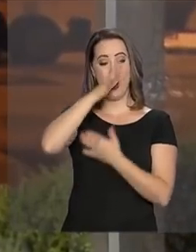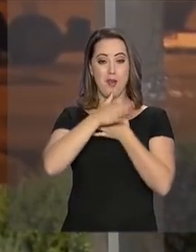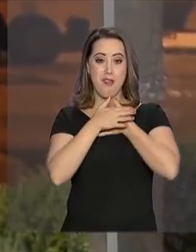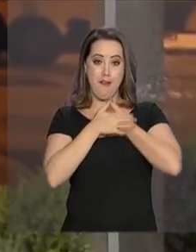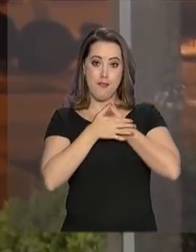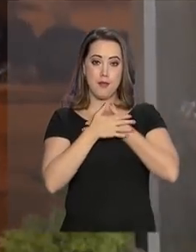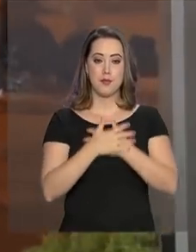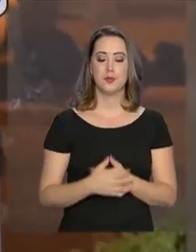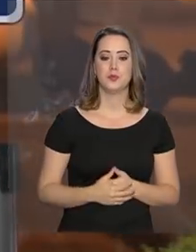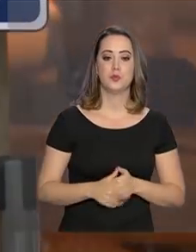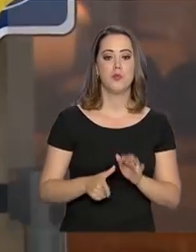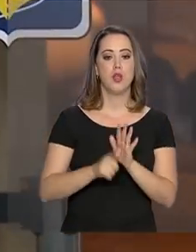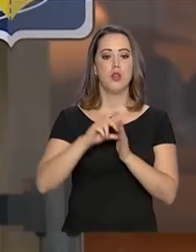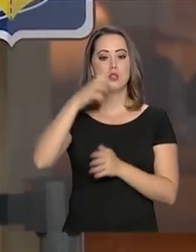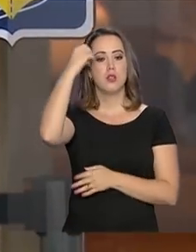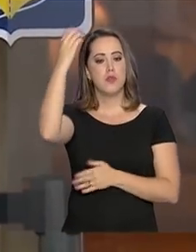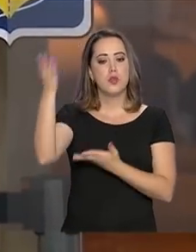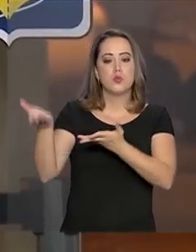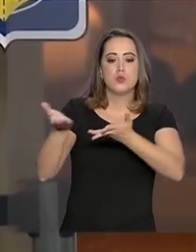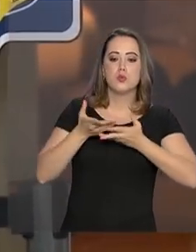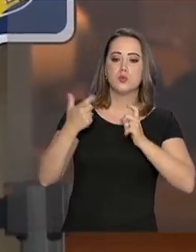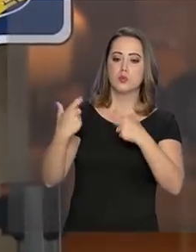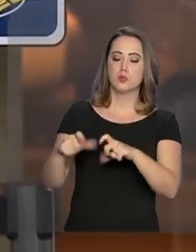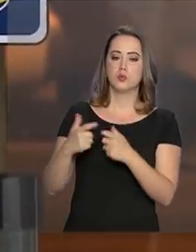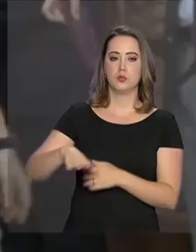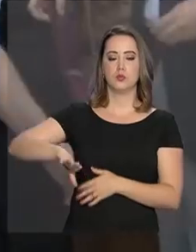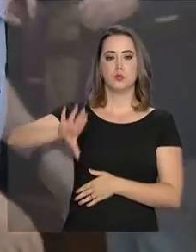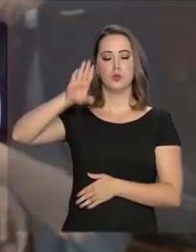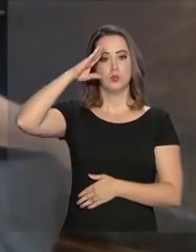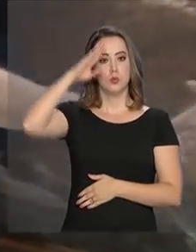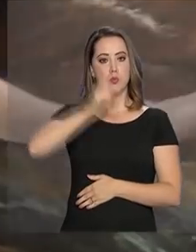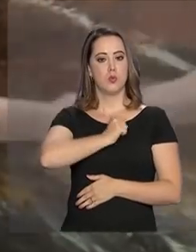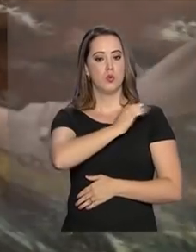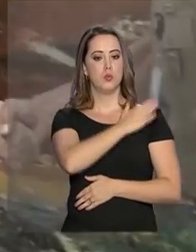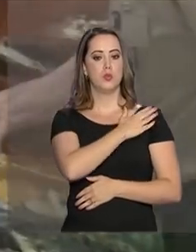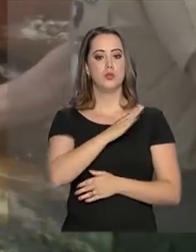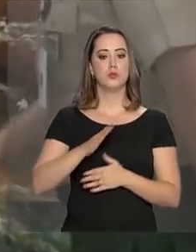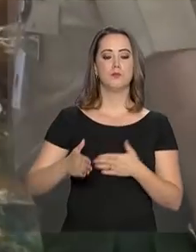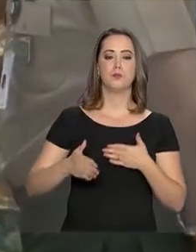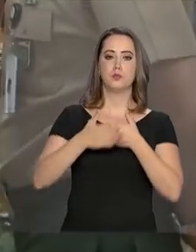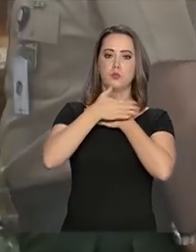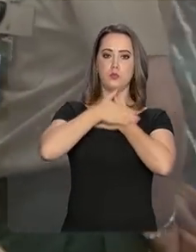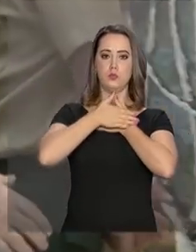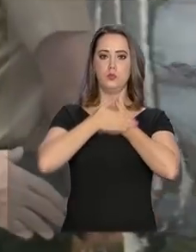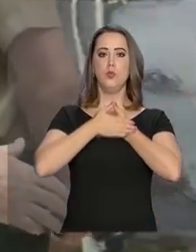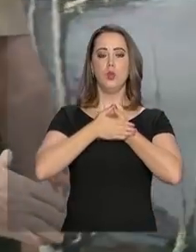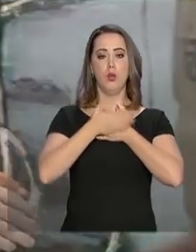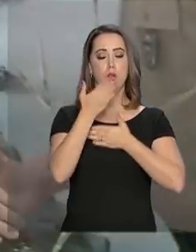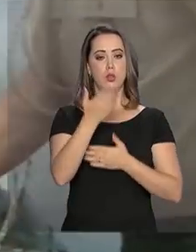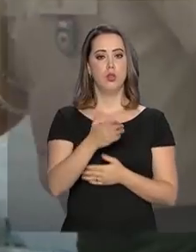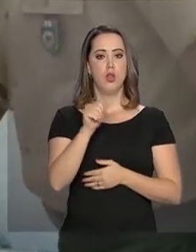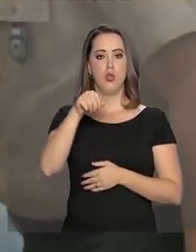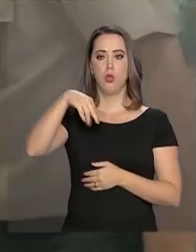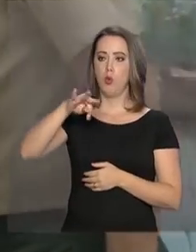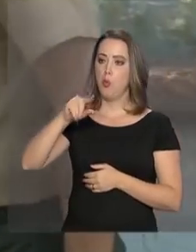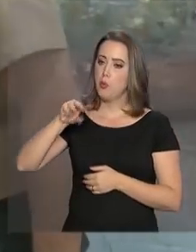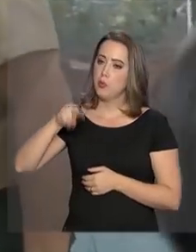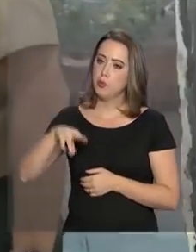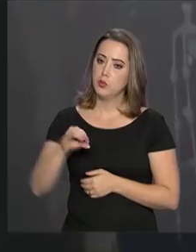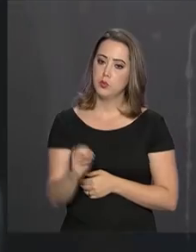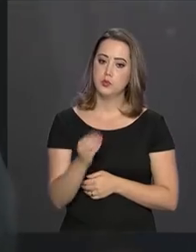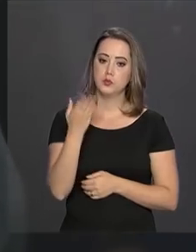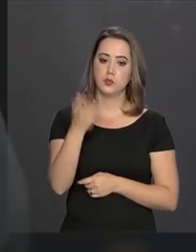embarque, o presidente e sua comitiva foram recebidos pelo comandante da Aeronáutica, Tenente Brigadeiro do Ar Antônio Carlos Moretti